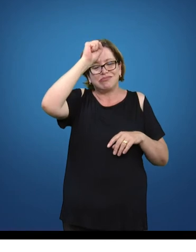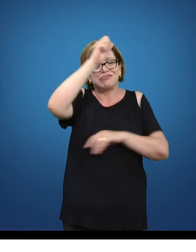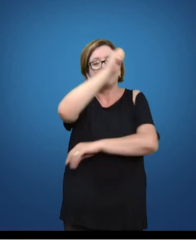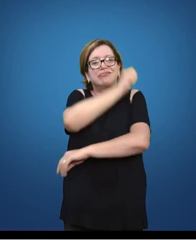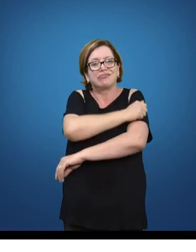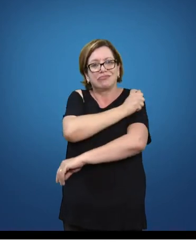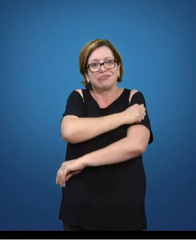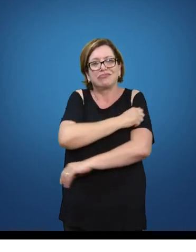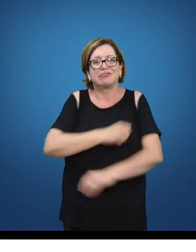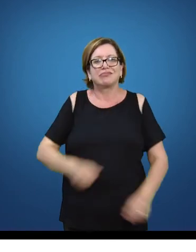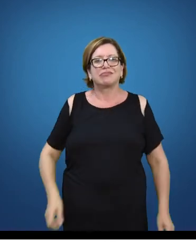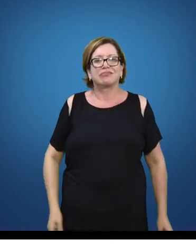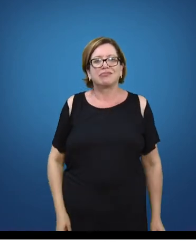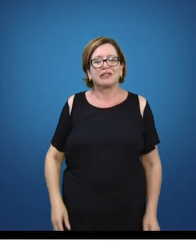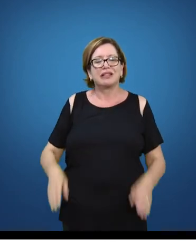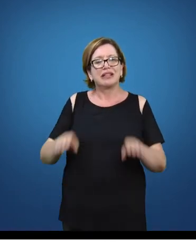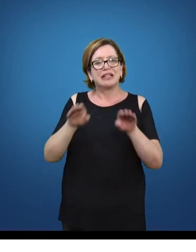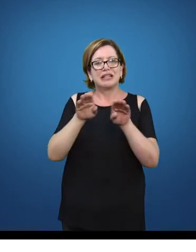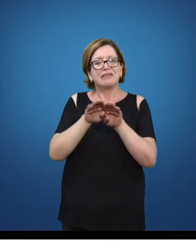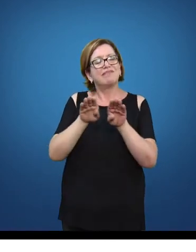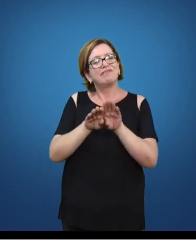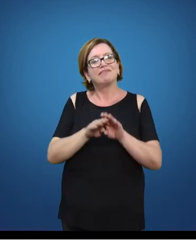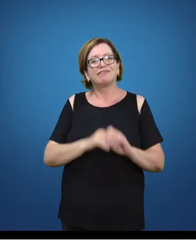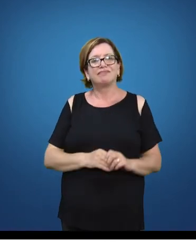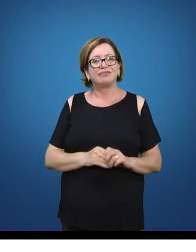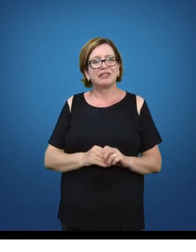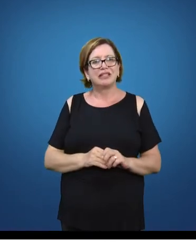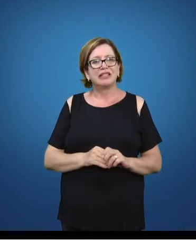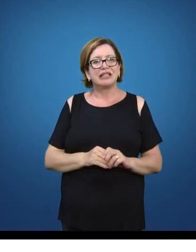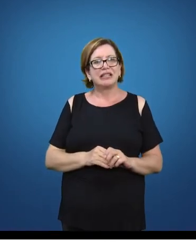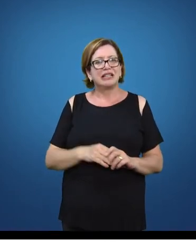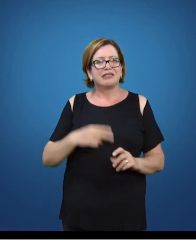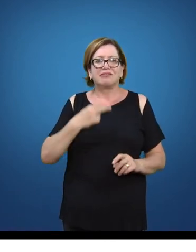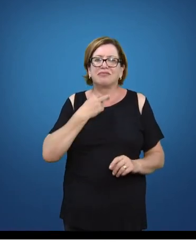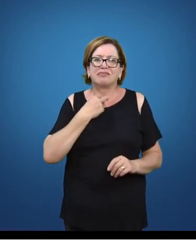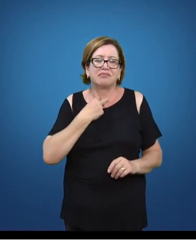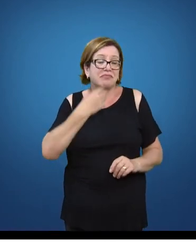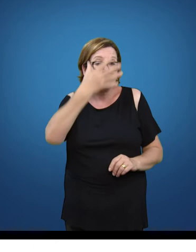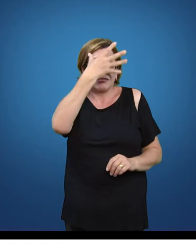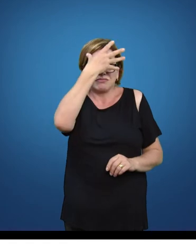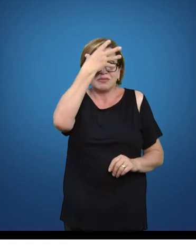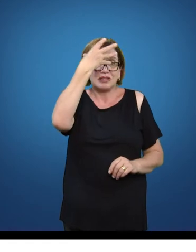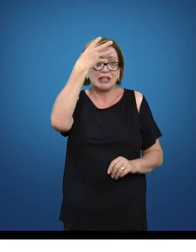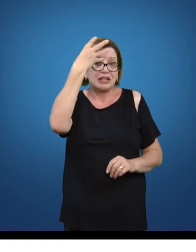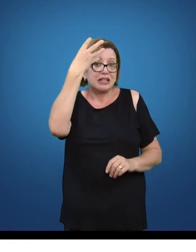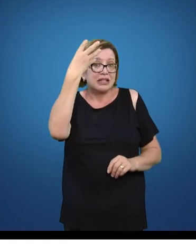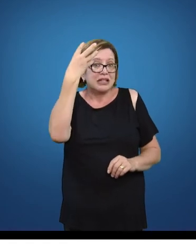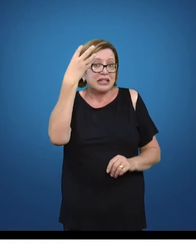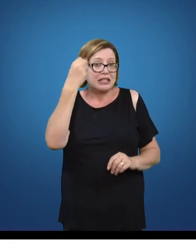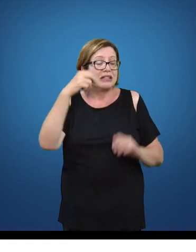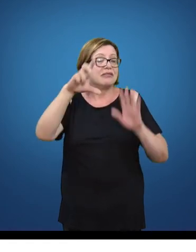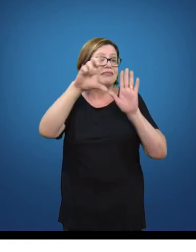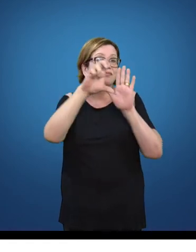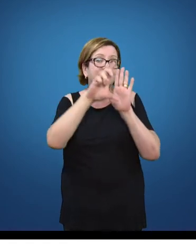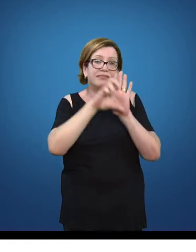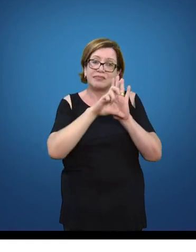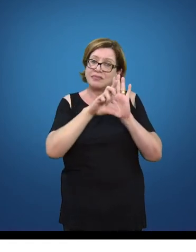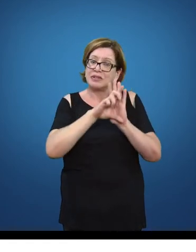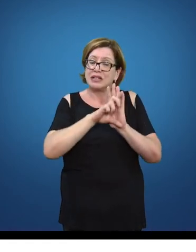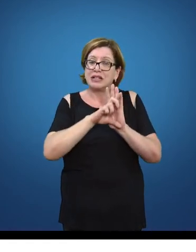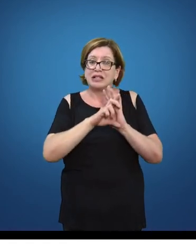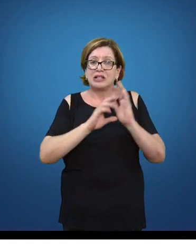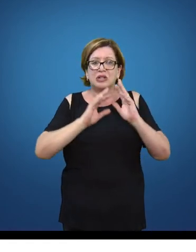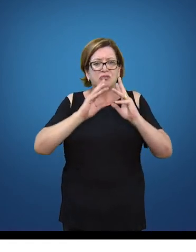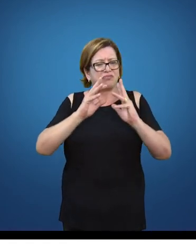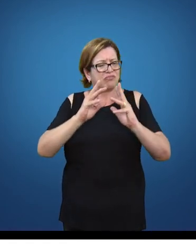escolares além disso a nós também não podemos esquecer que toda a legislação todo